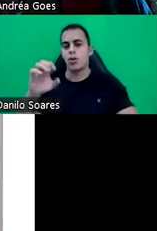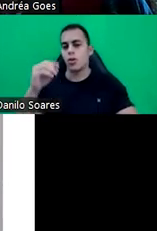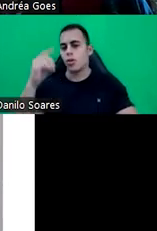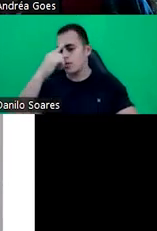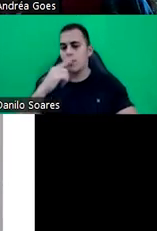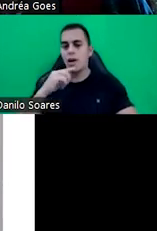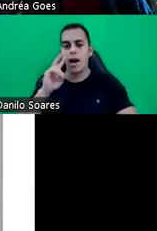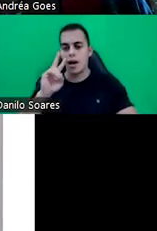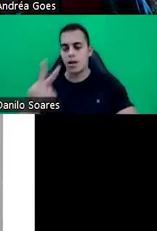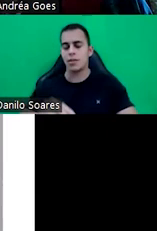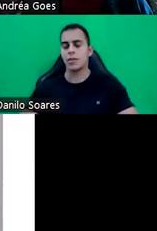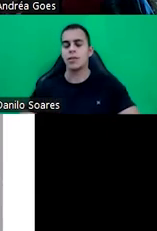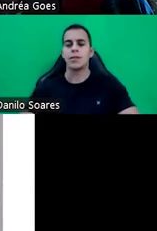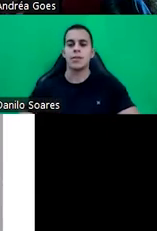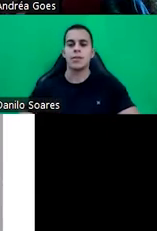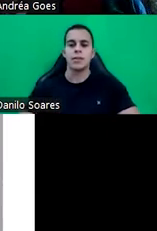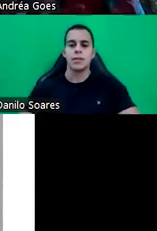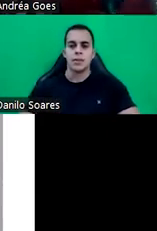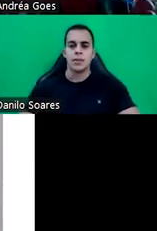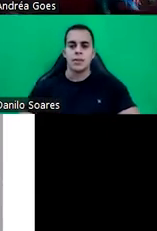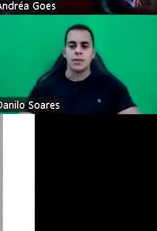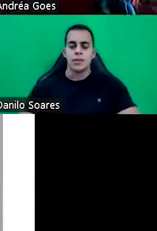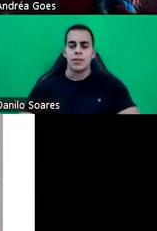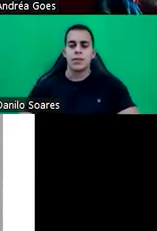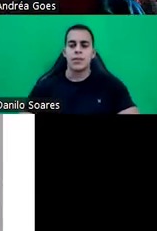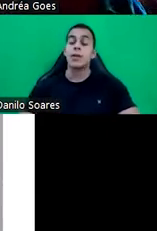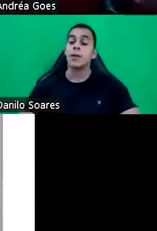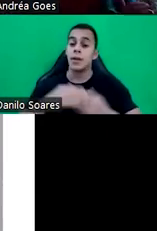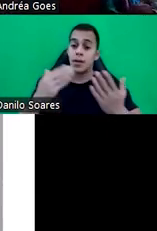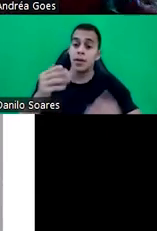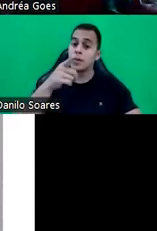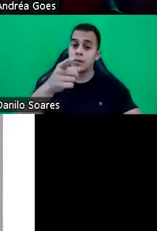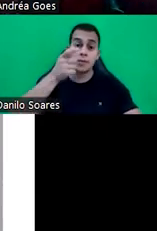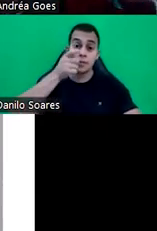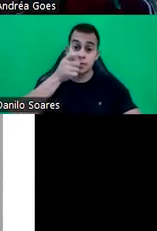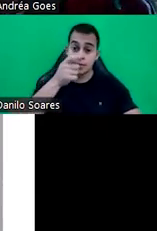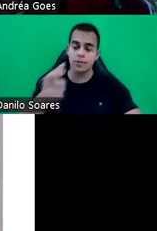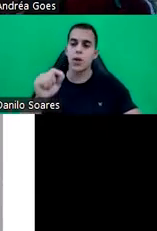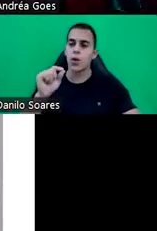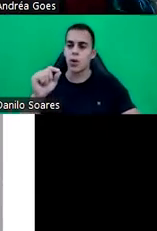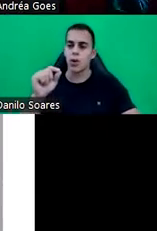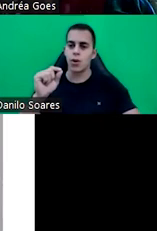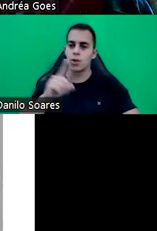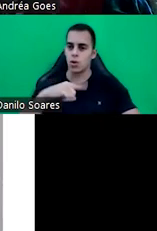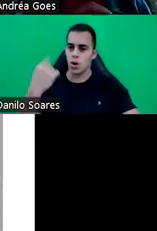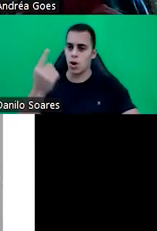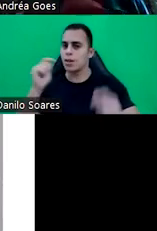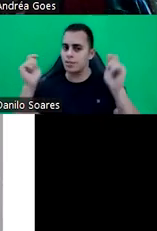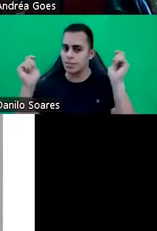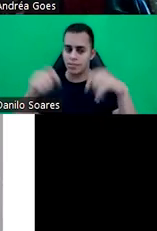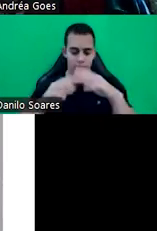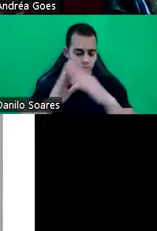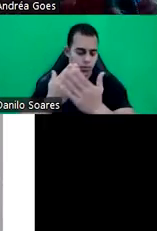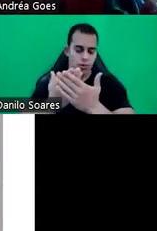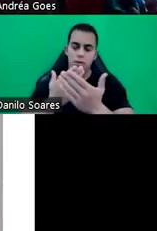embaixo. Então, é isso que eu acho interessante, a gente poder trazer para a